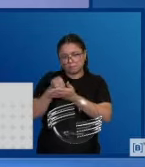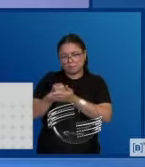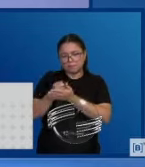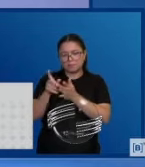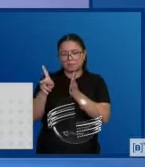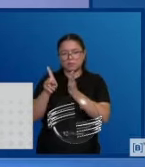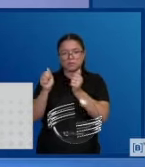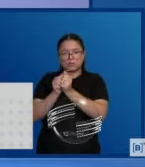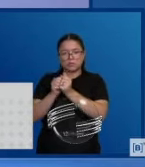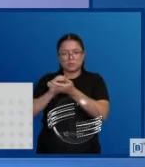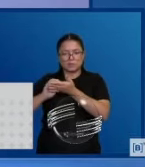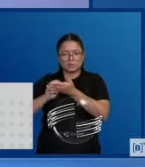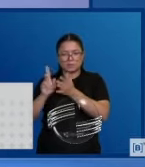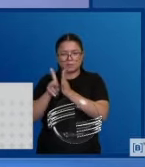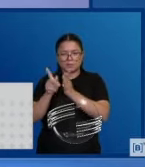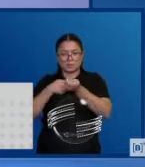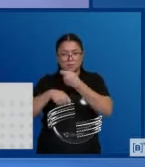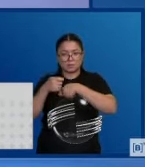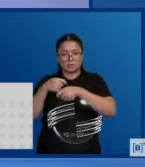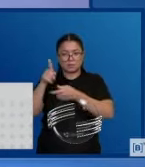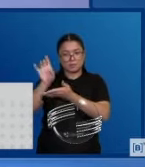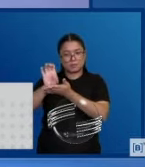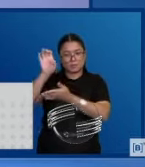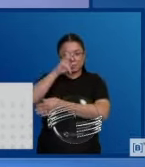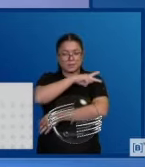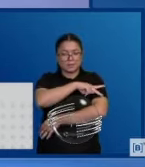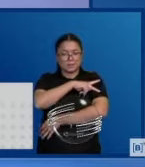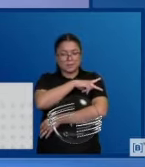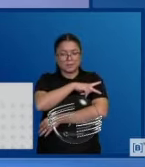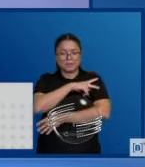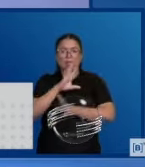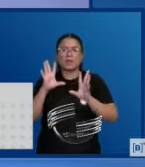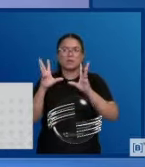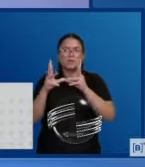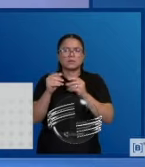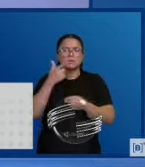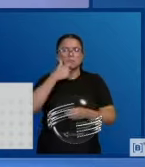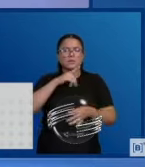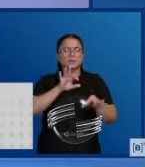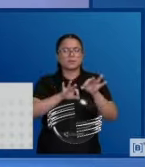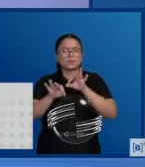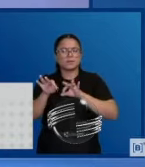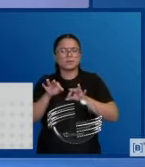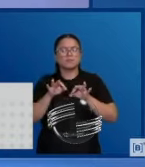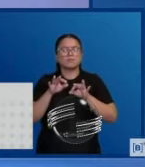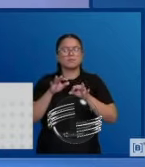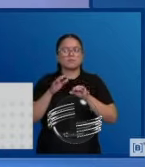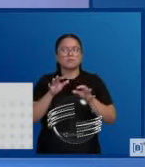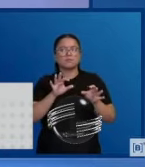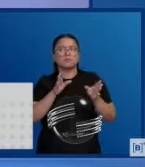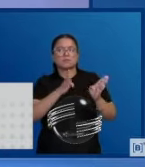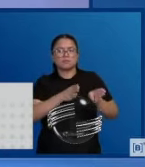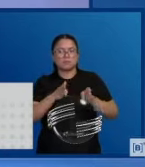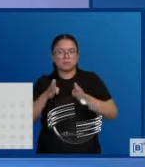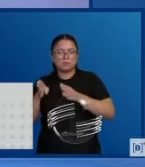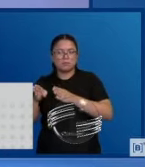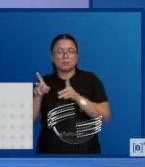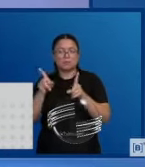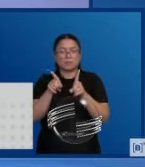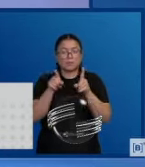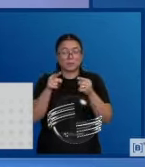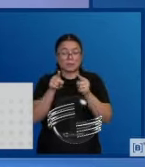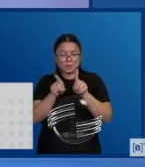Secretaria de Administração do Estado do Piauí, e tudo foi feito em harmonia com os municípios,